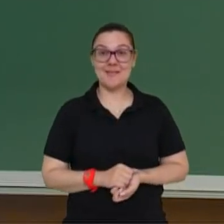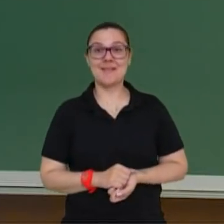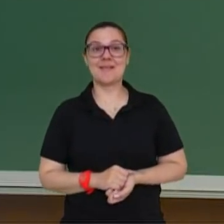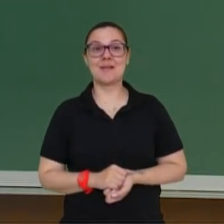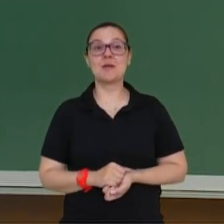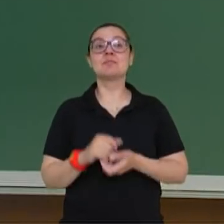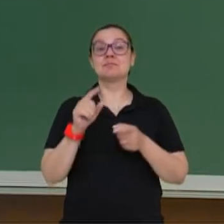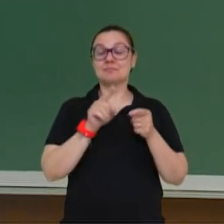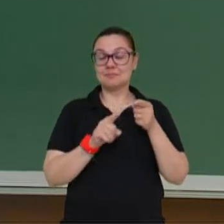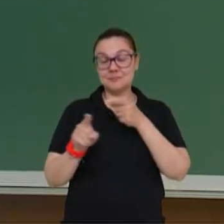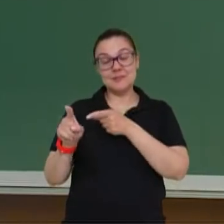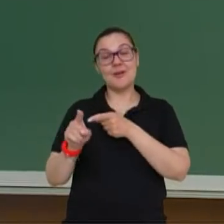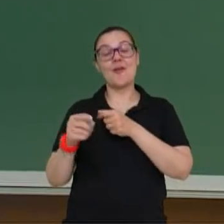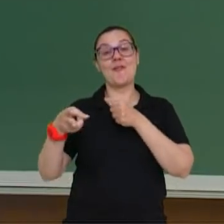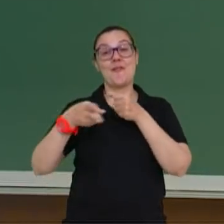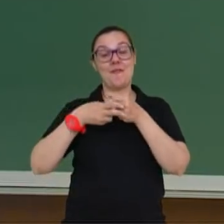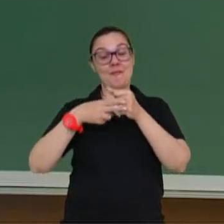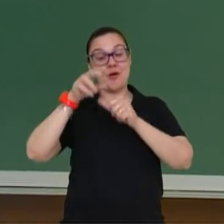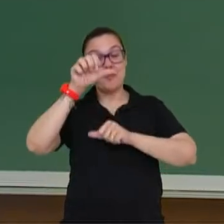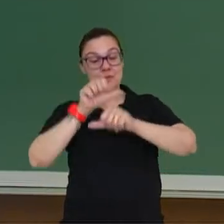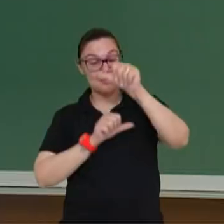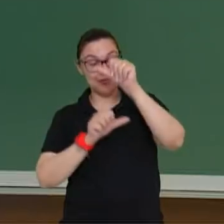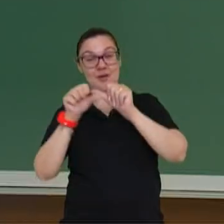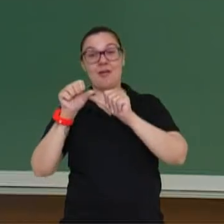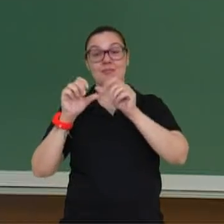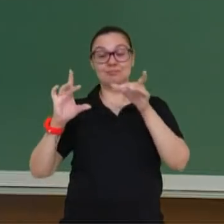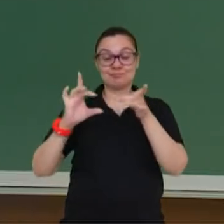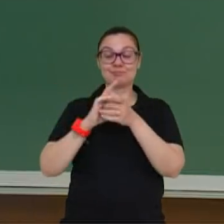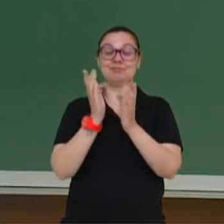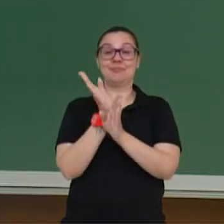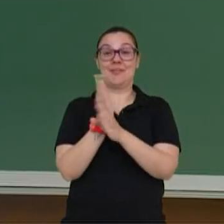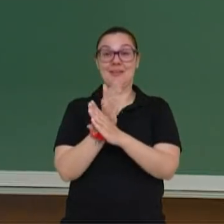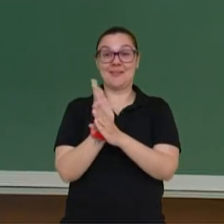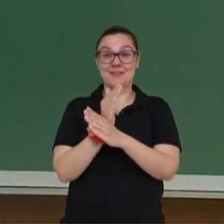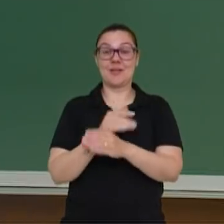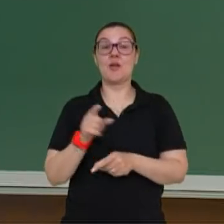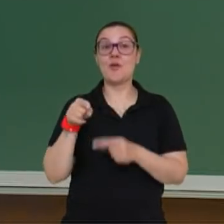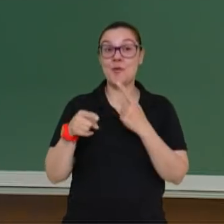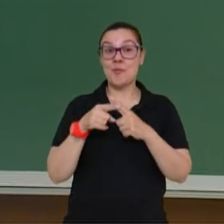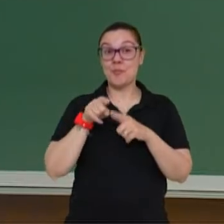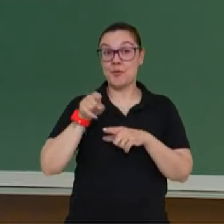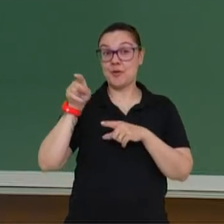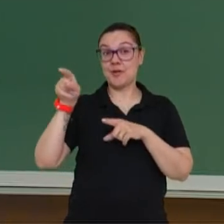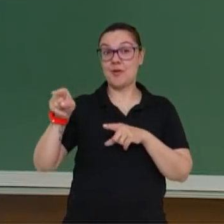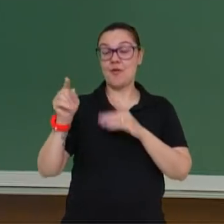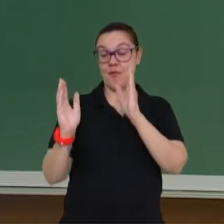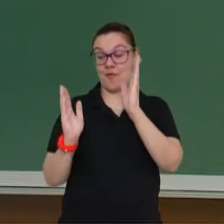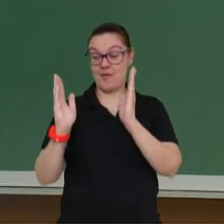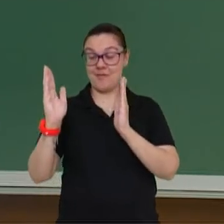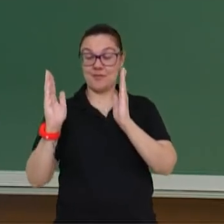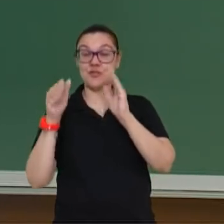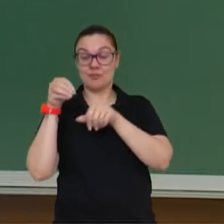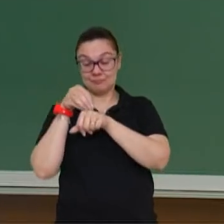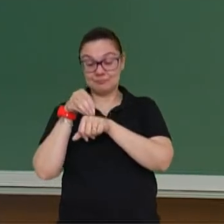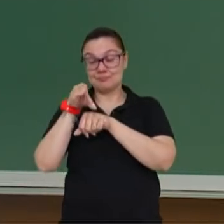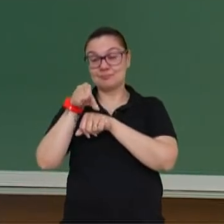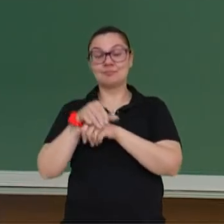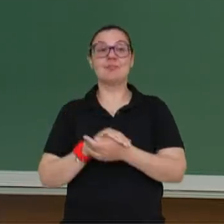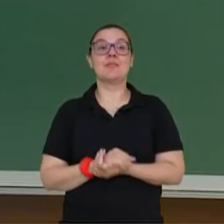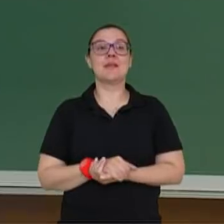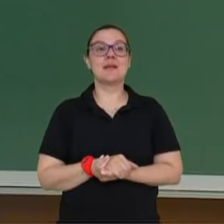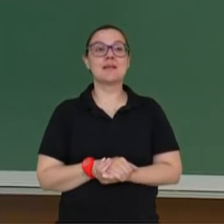Eu classifico como verbo transitivo indireto, porque aqui já tem uma sugestão